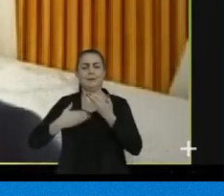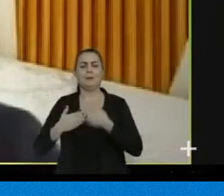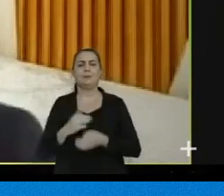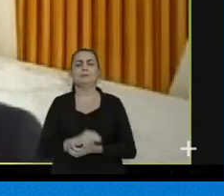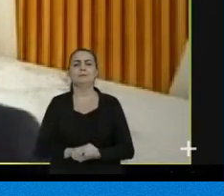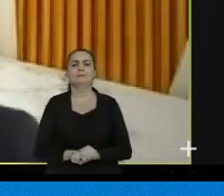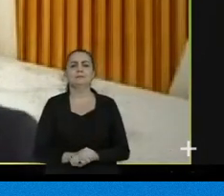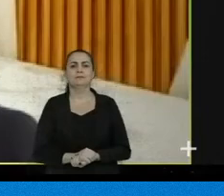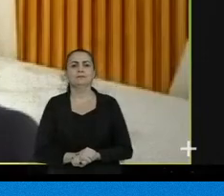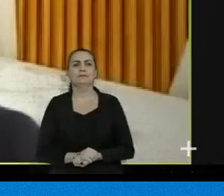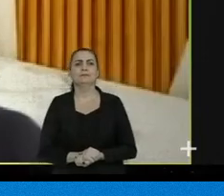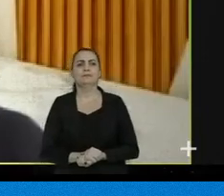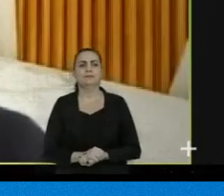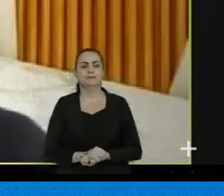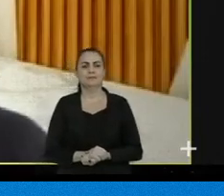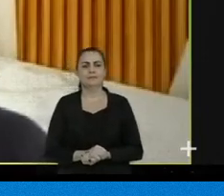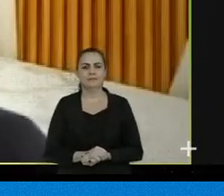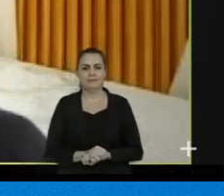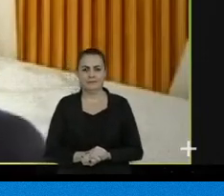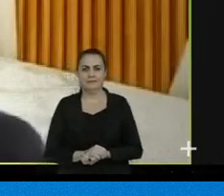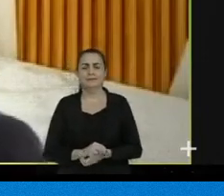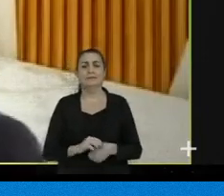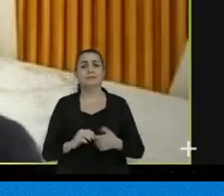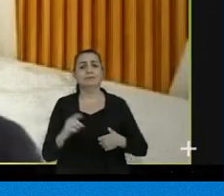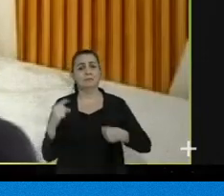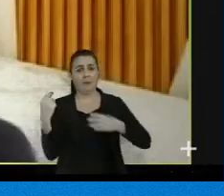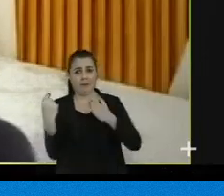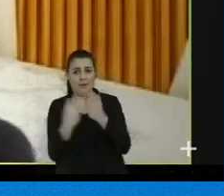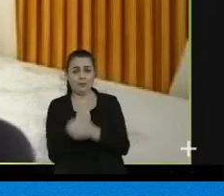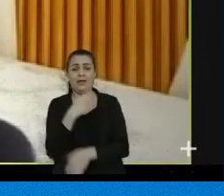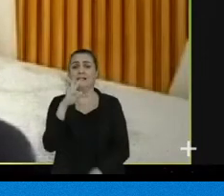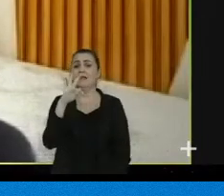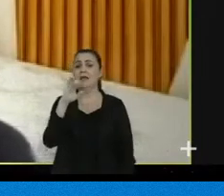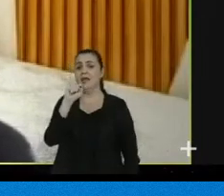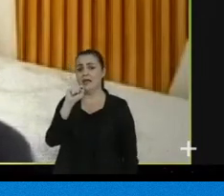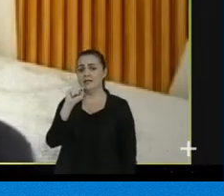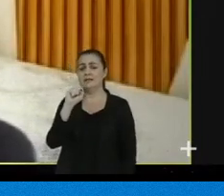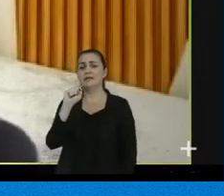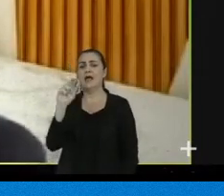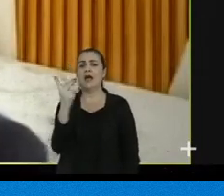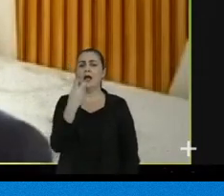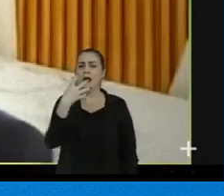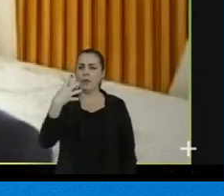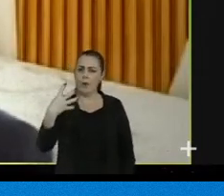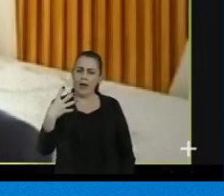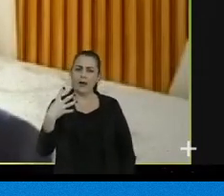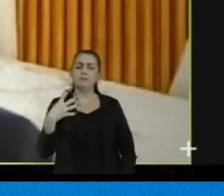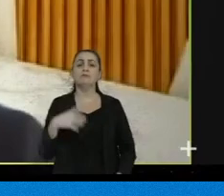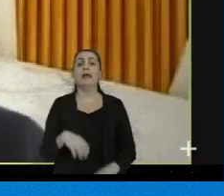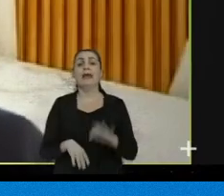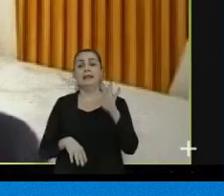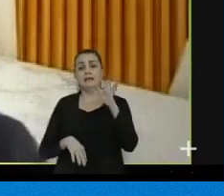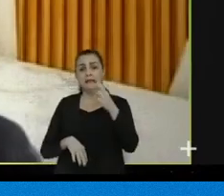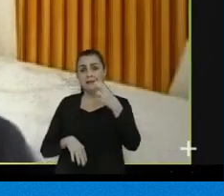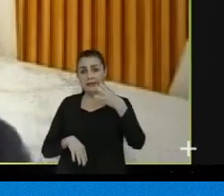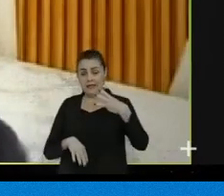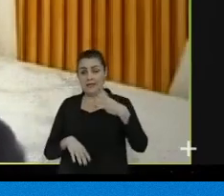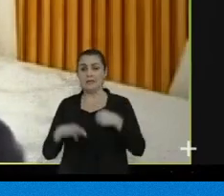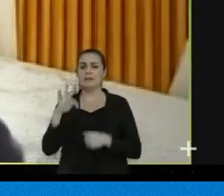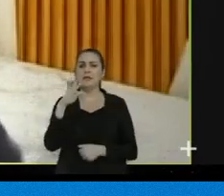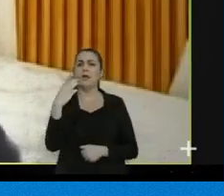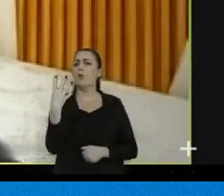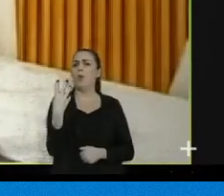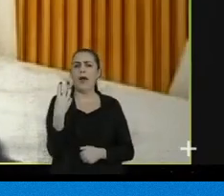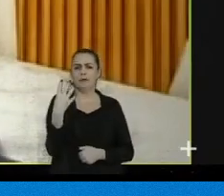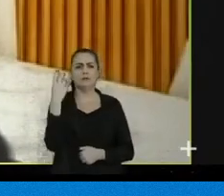Olha a Rose aqui, ó, TSH4, T3 e T4 normais, na gestação, precisa suplementar, ó, Rose,